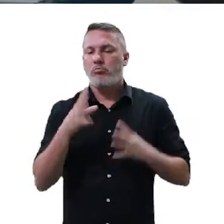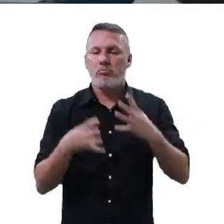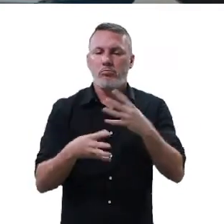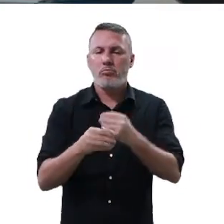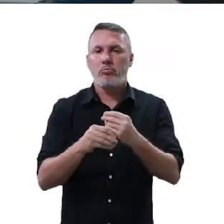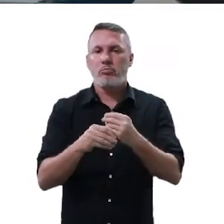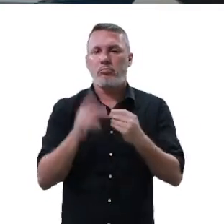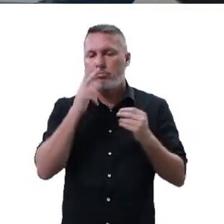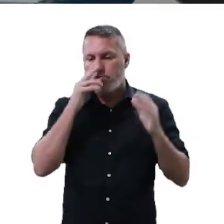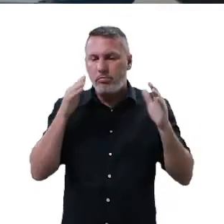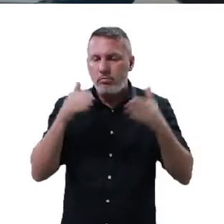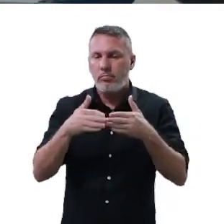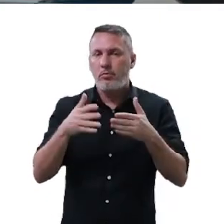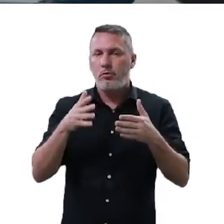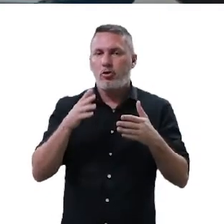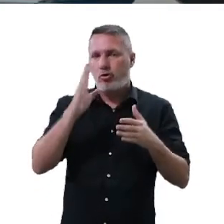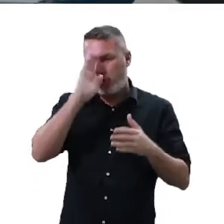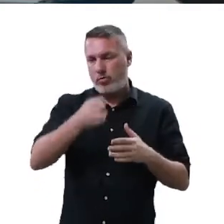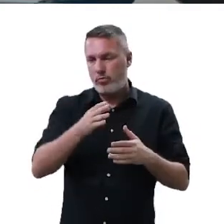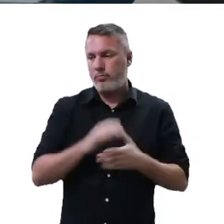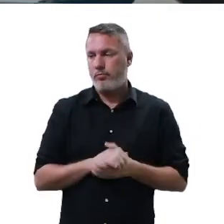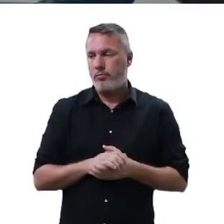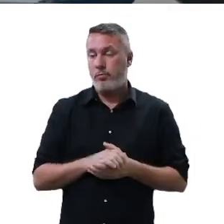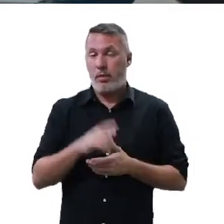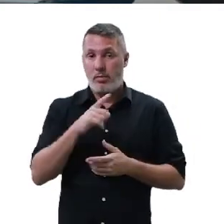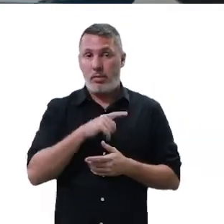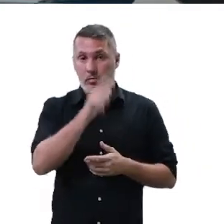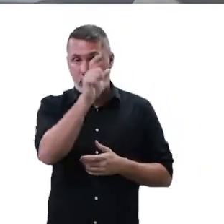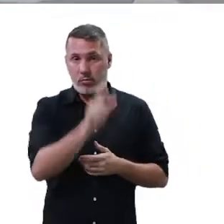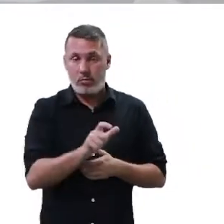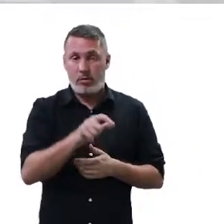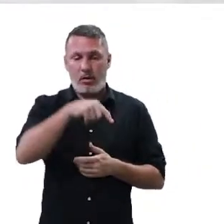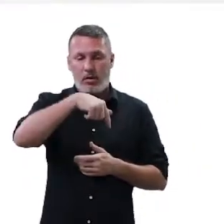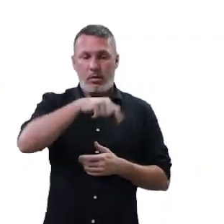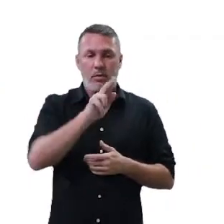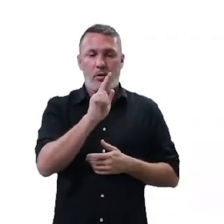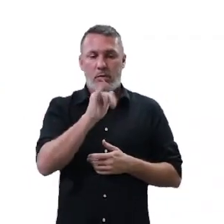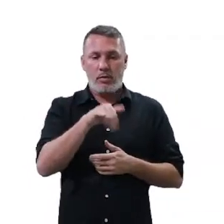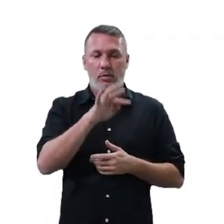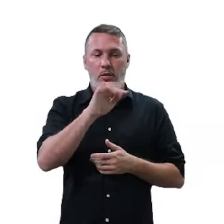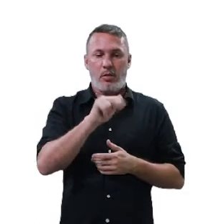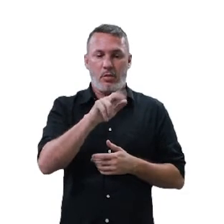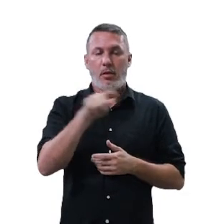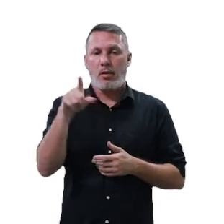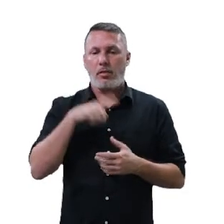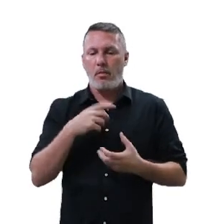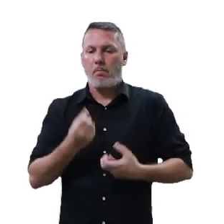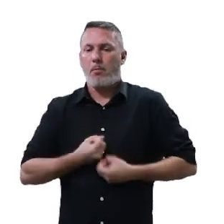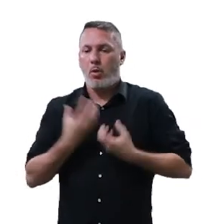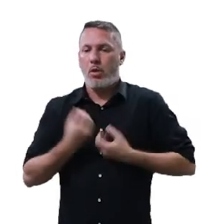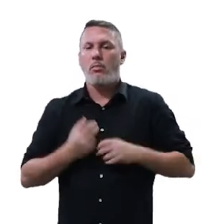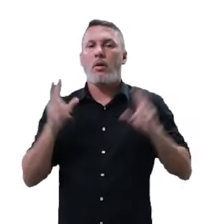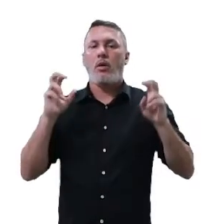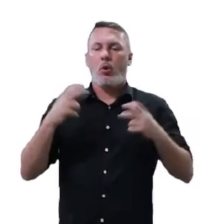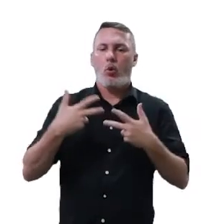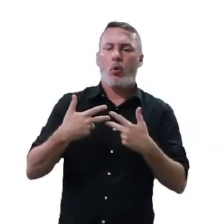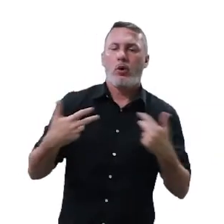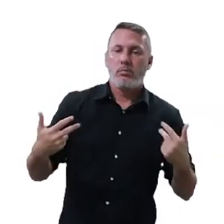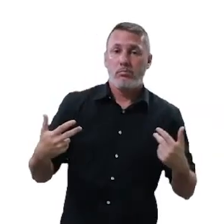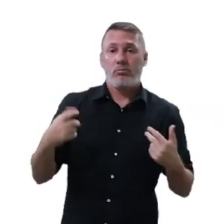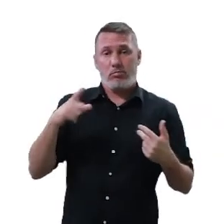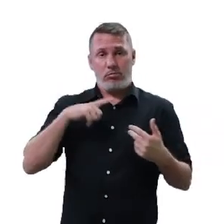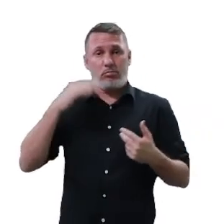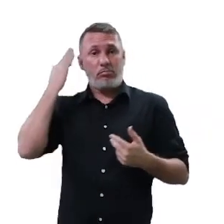nessa questão aqui, de maneira mais aplicada. Então, vamos lá. Mário Quintana, no poema As Coisas, traduziu